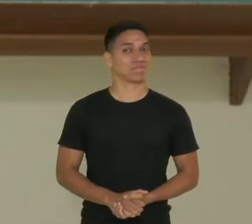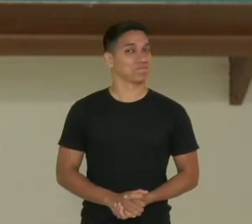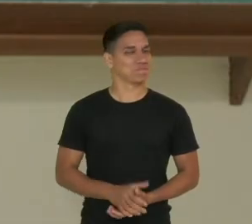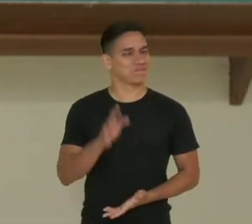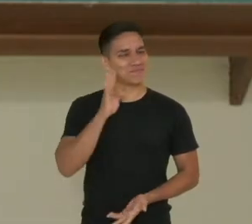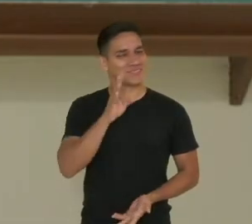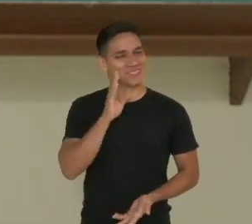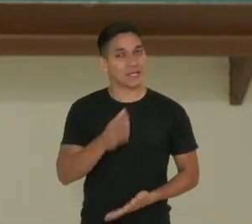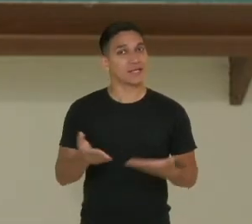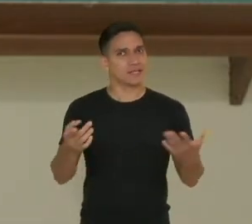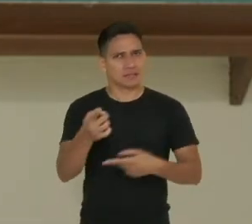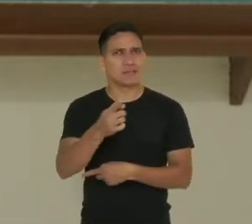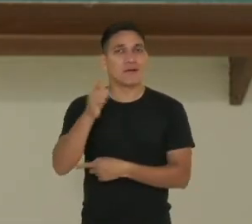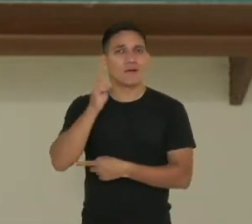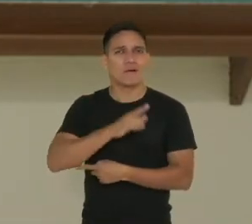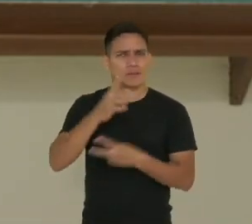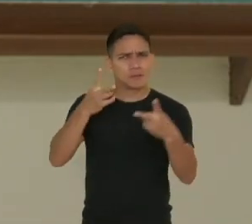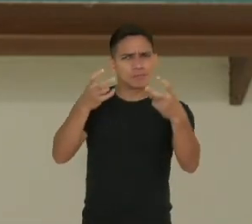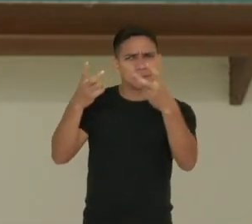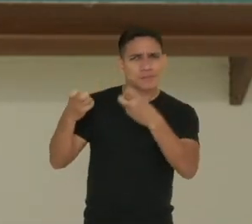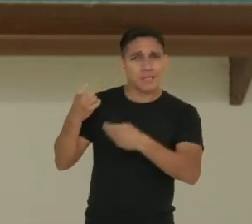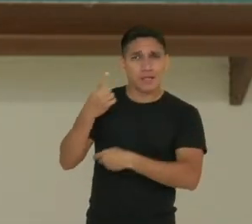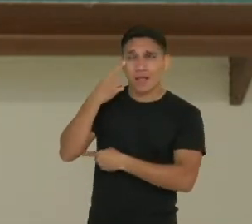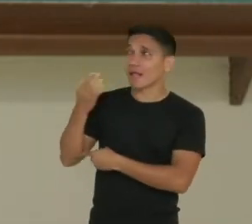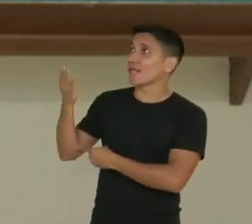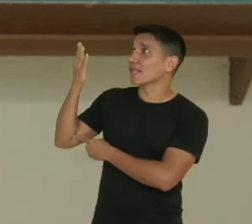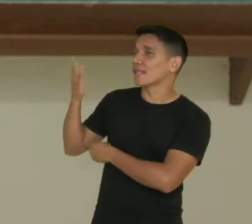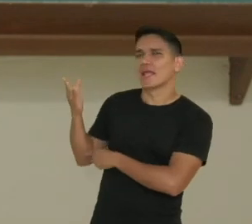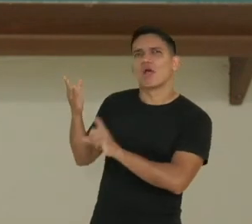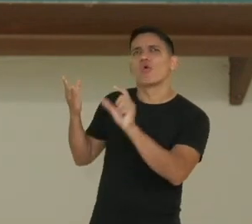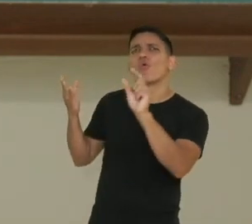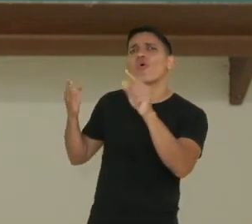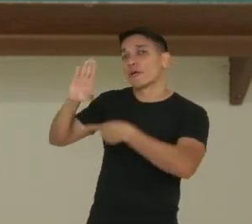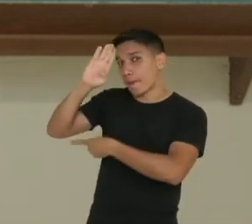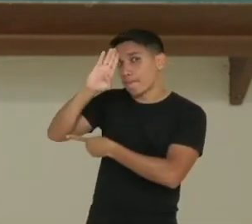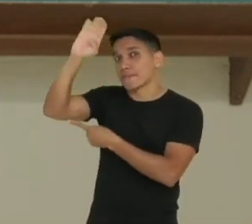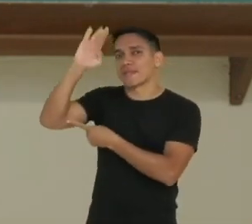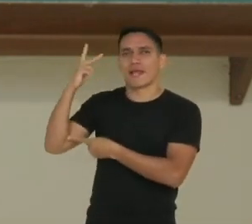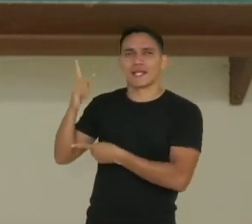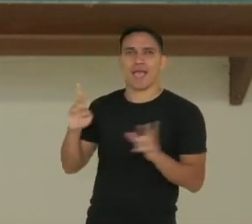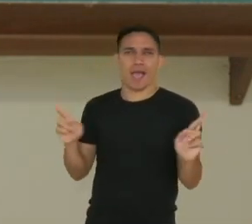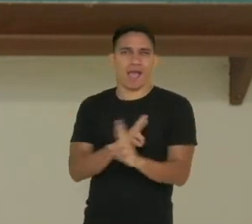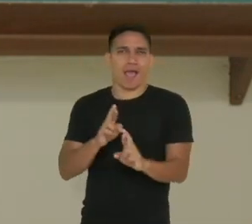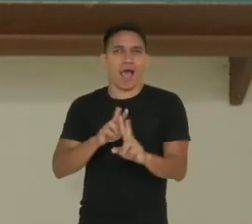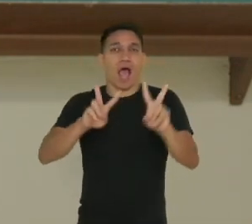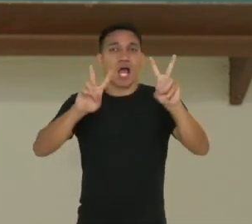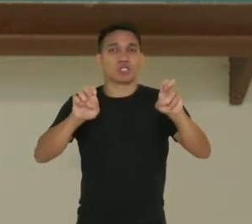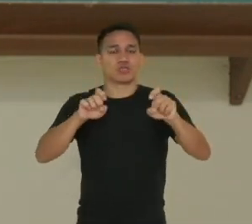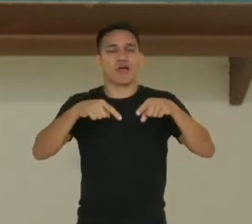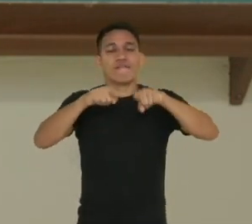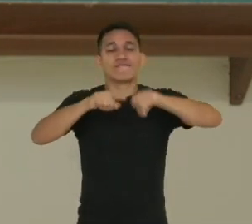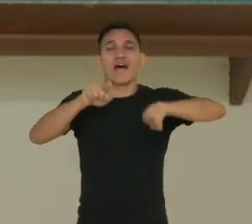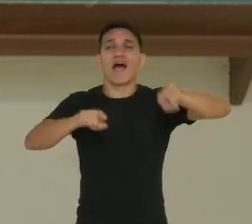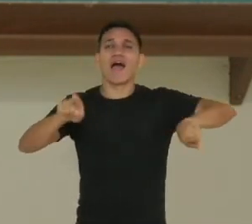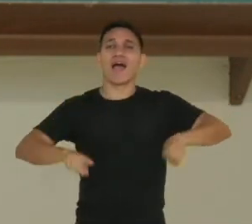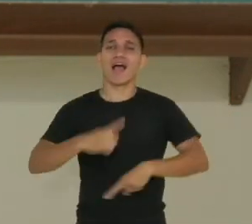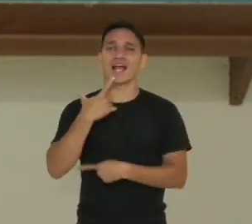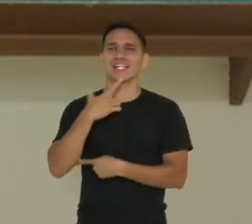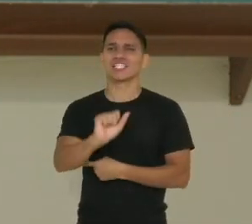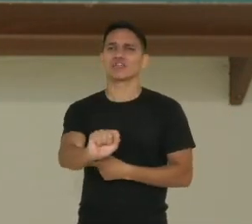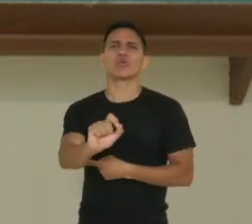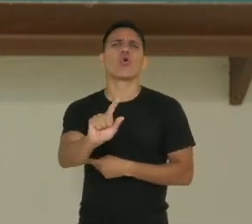Legal, e aí? Você conseguiu notar, então, o que predomina aqui em relação à variação linguística? Qual é a